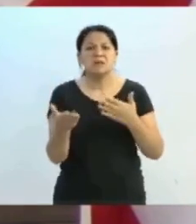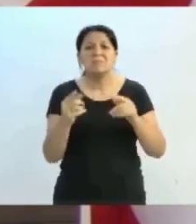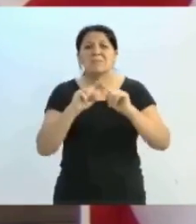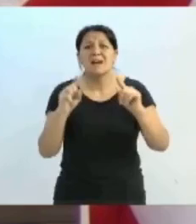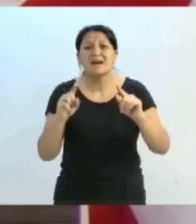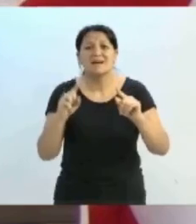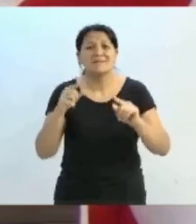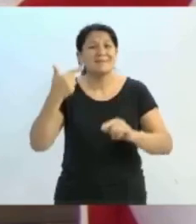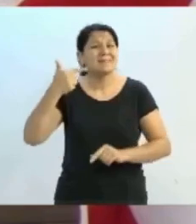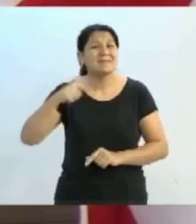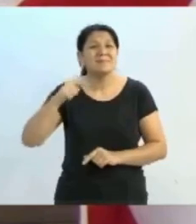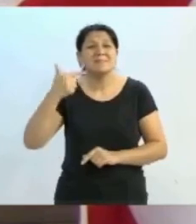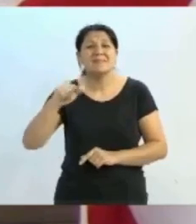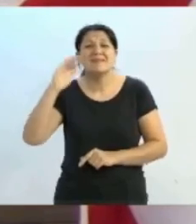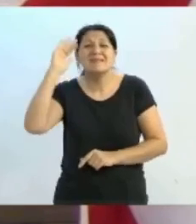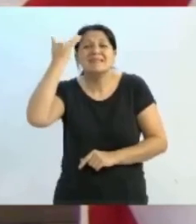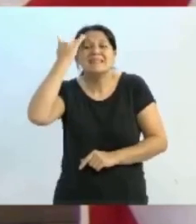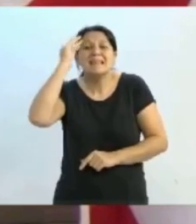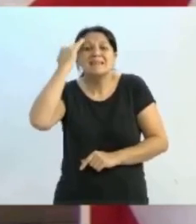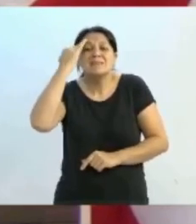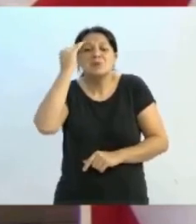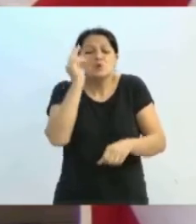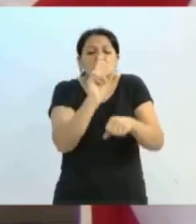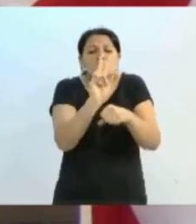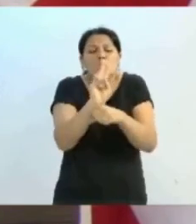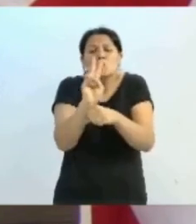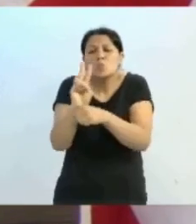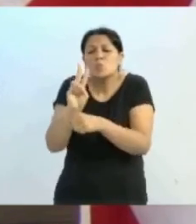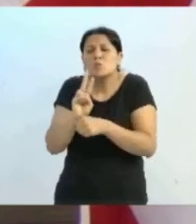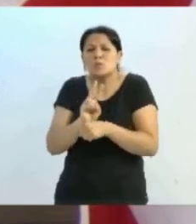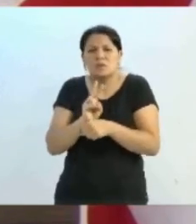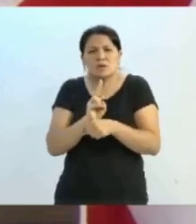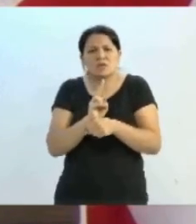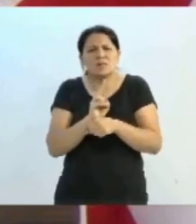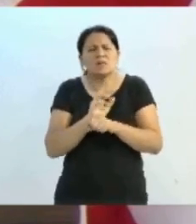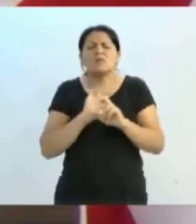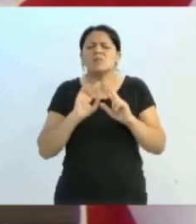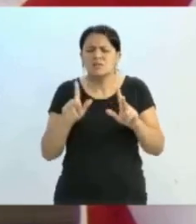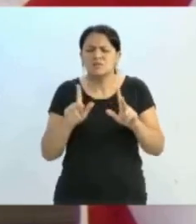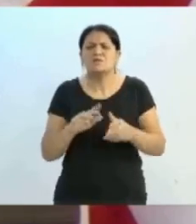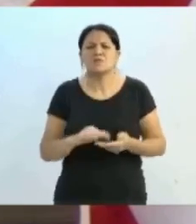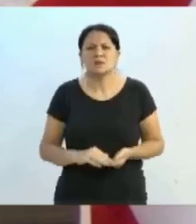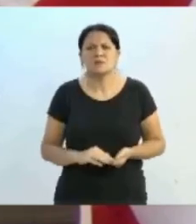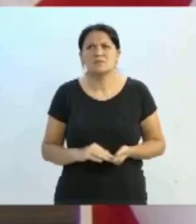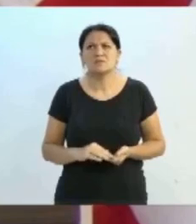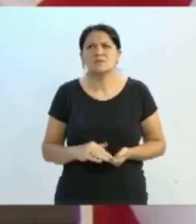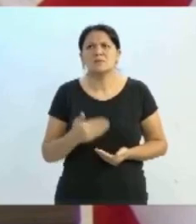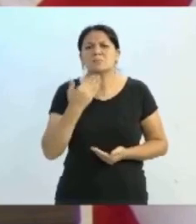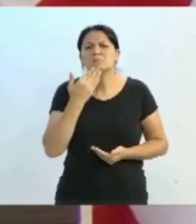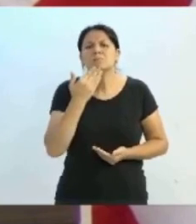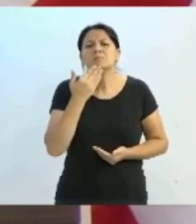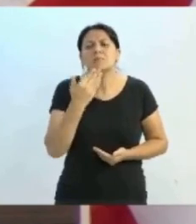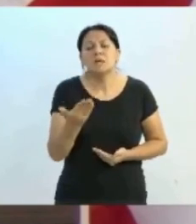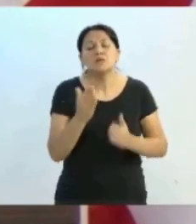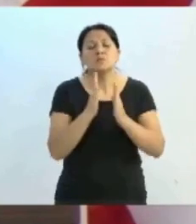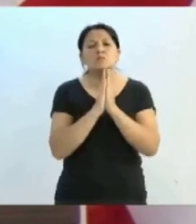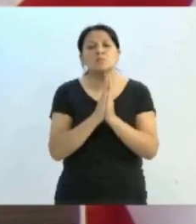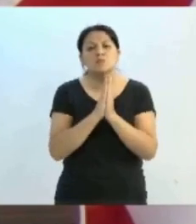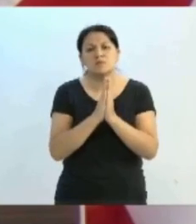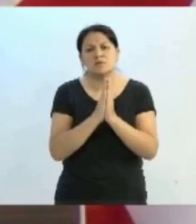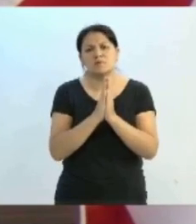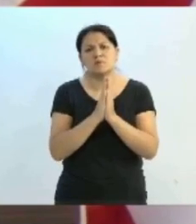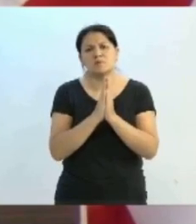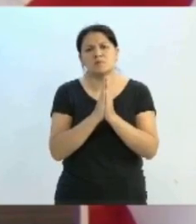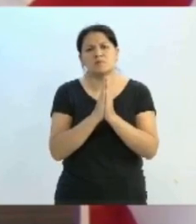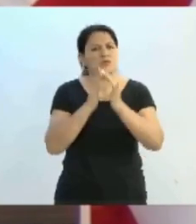valor de sim cuidar e de cuidar do próximo muita coisa seria realmente diferente eu peço encarecidamente eu não